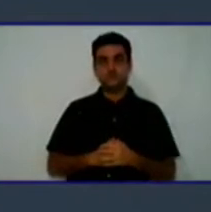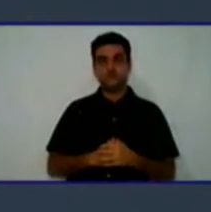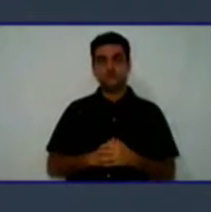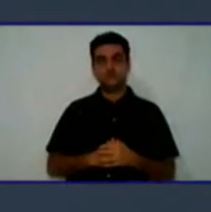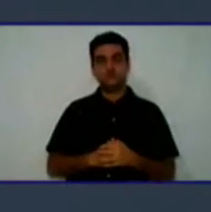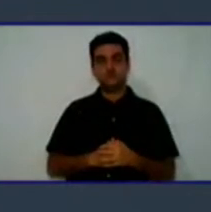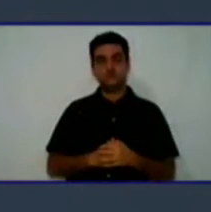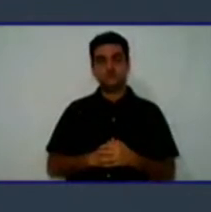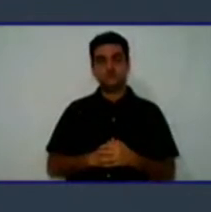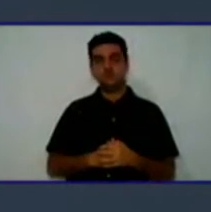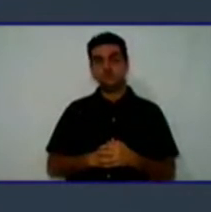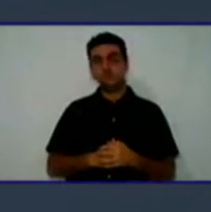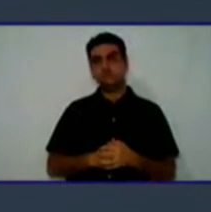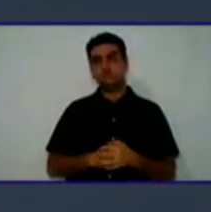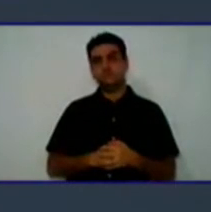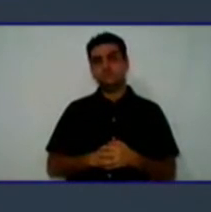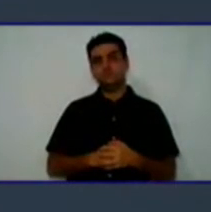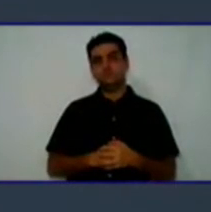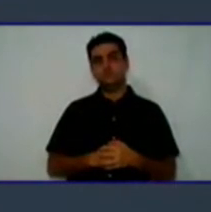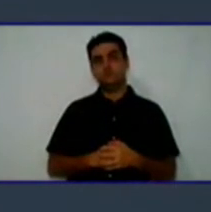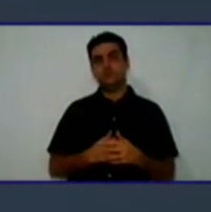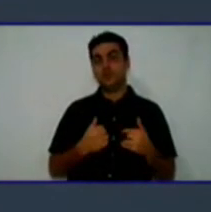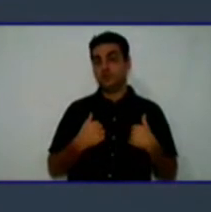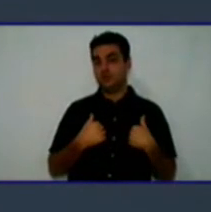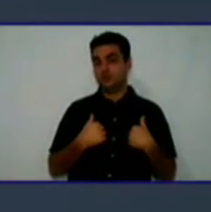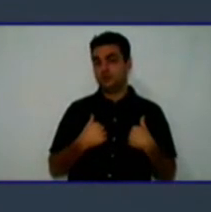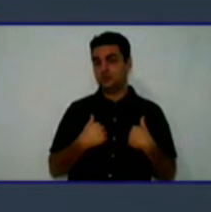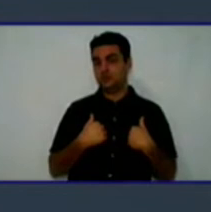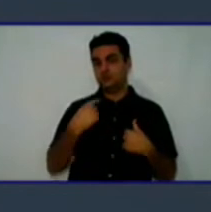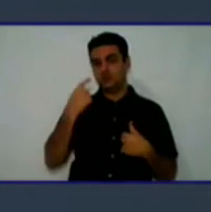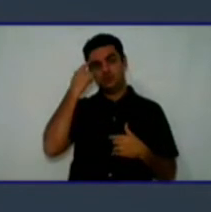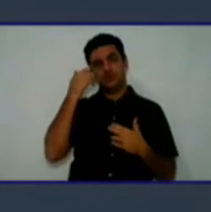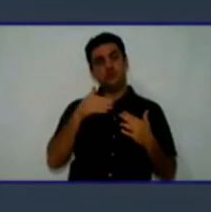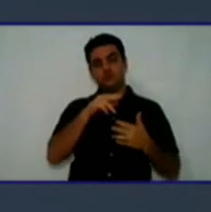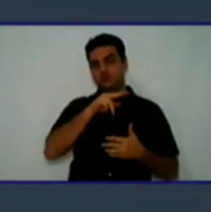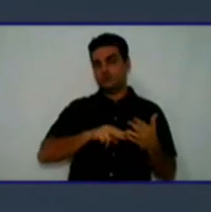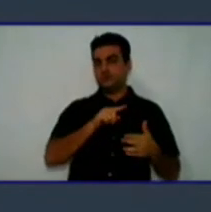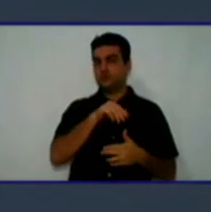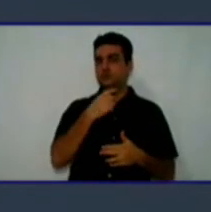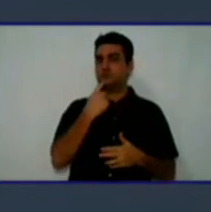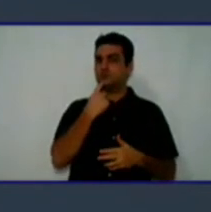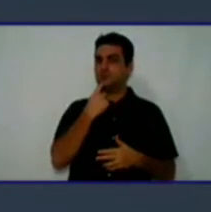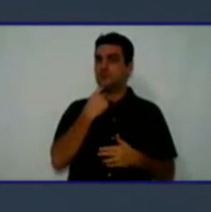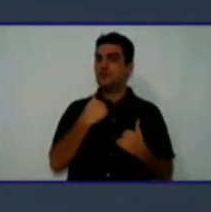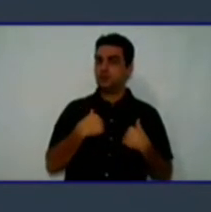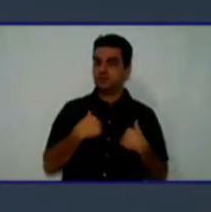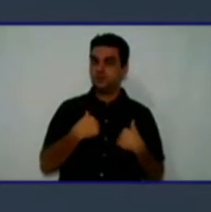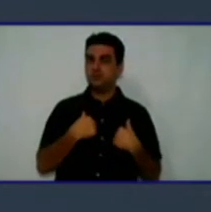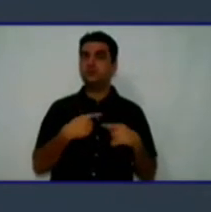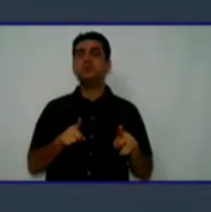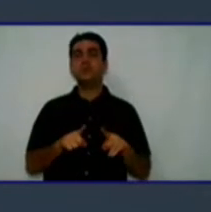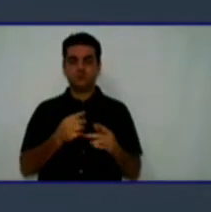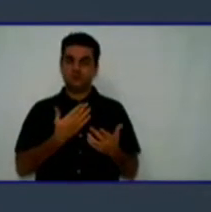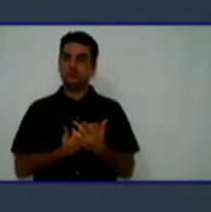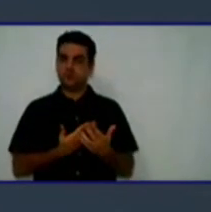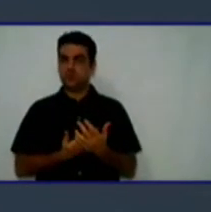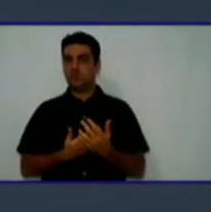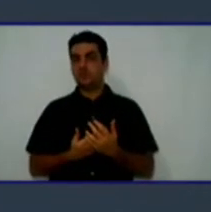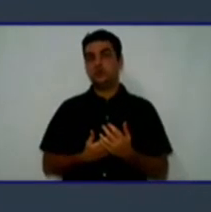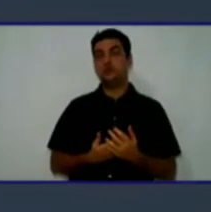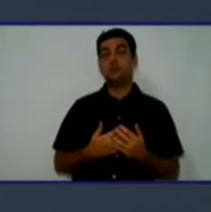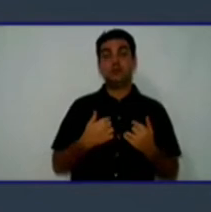Ministro Tarcísio, eu preciso dizer que a minha percepção, agora com o pedido de vista do ministro Salomão, eu vou revisitar, mas a